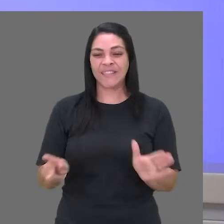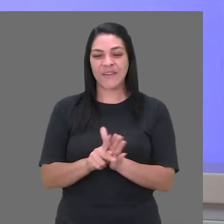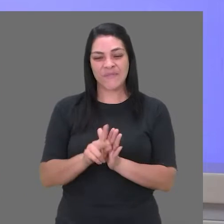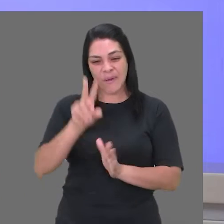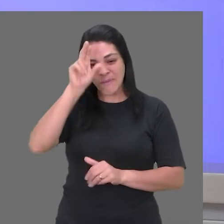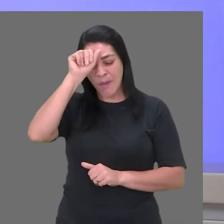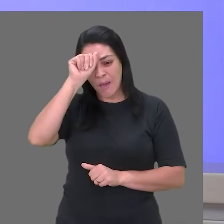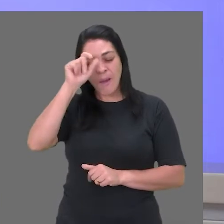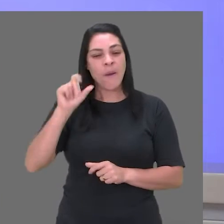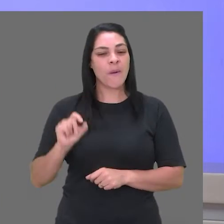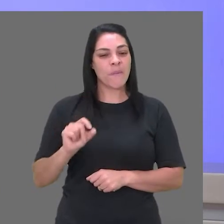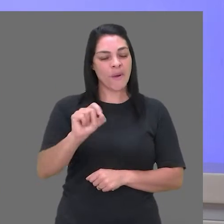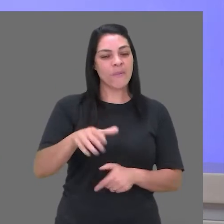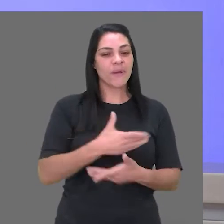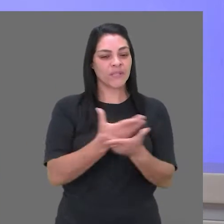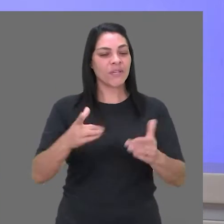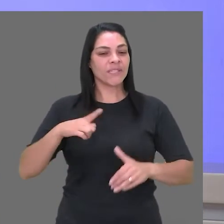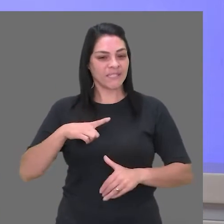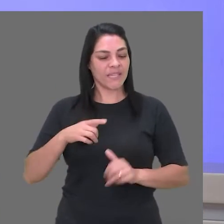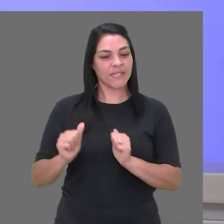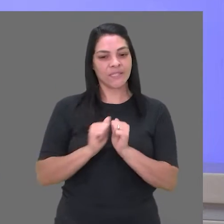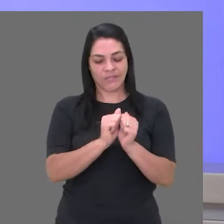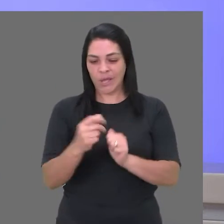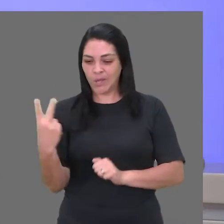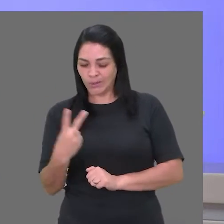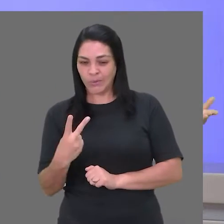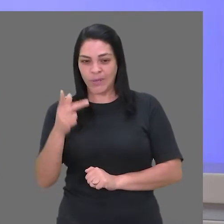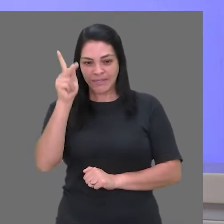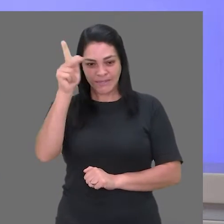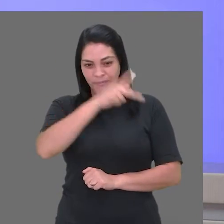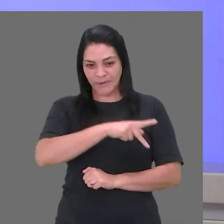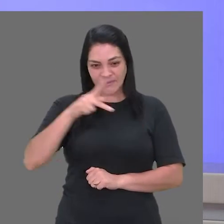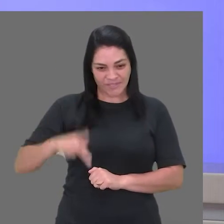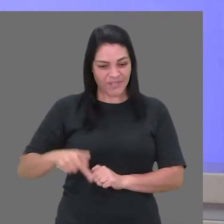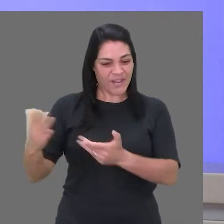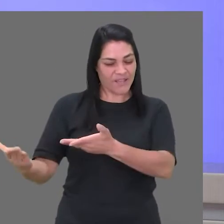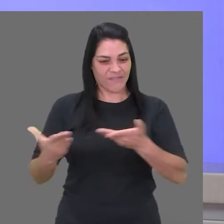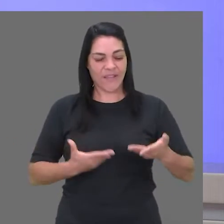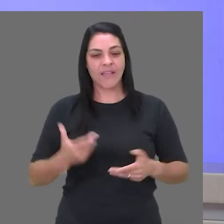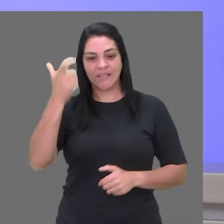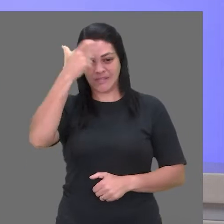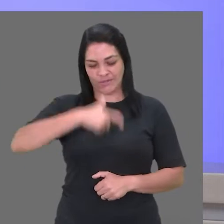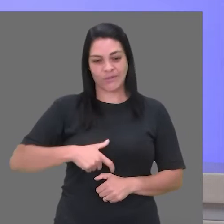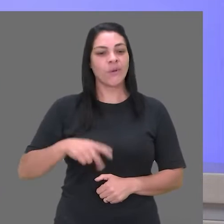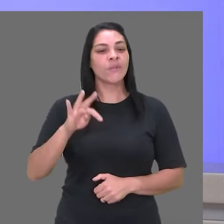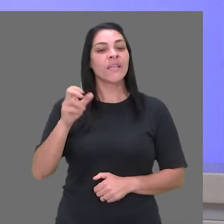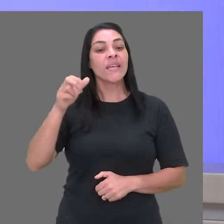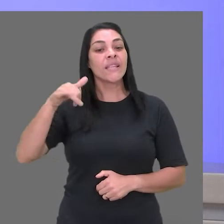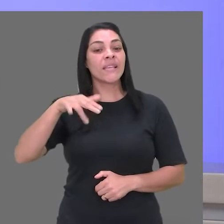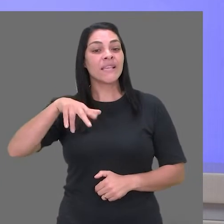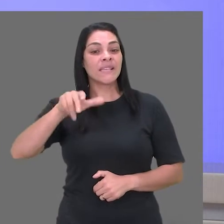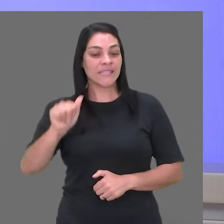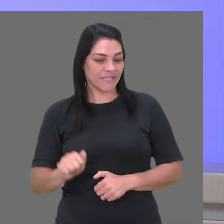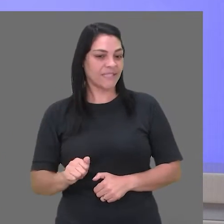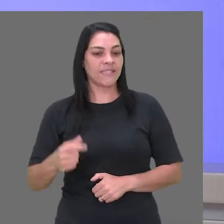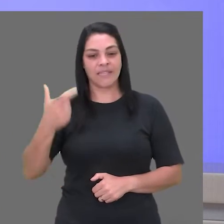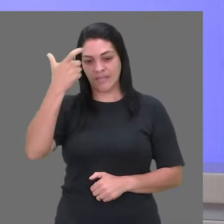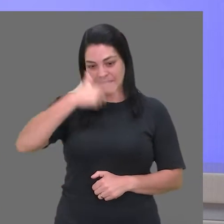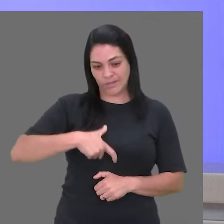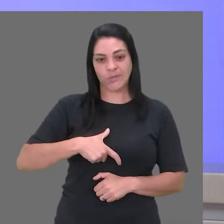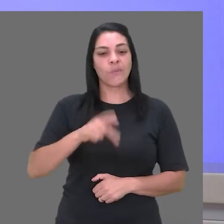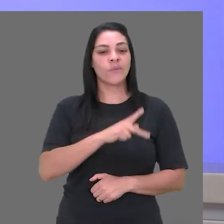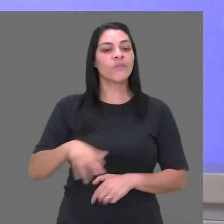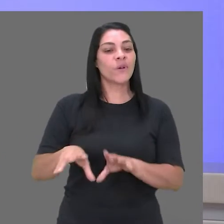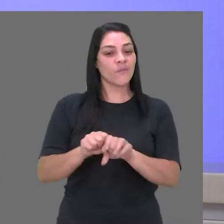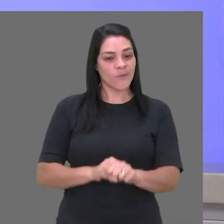duas convidadas. Eu me chamo Terezinha Marisa Ribeiro de Oliveira, estou como formadora EFAP. Sou uma mulher de pele clara,